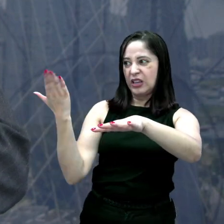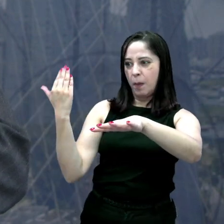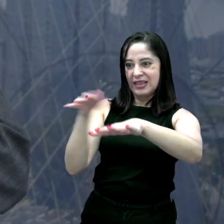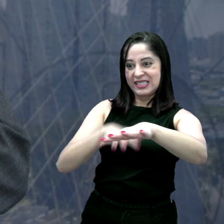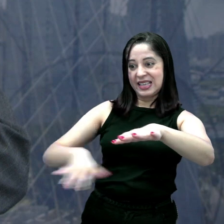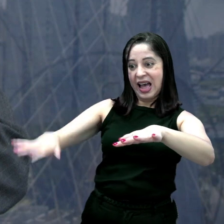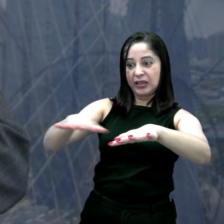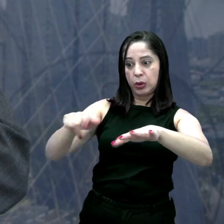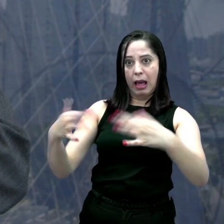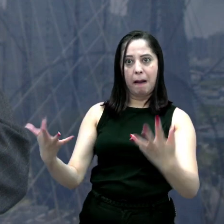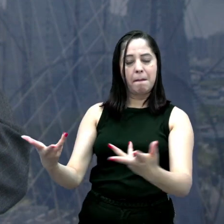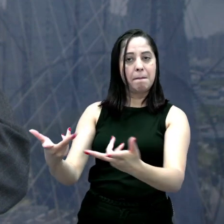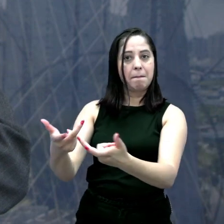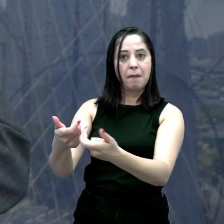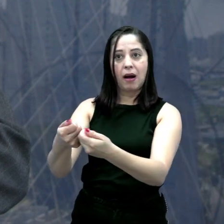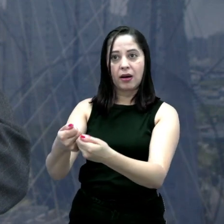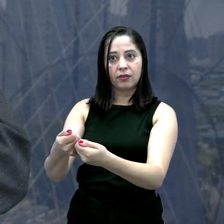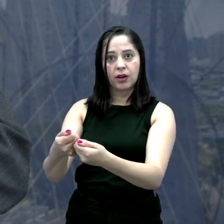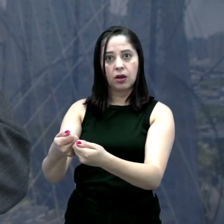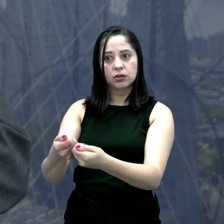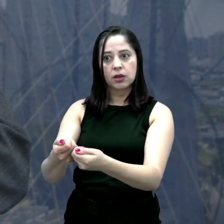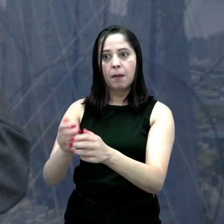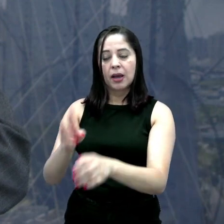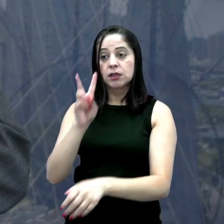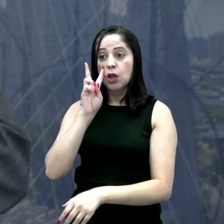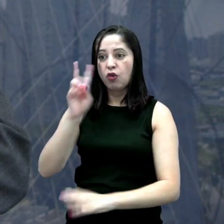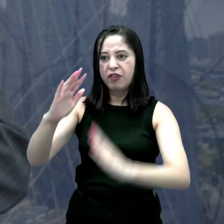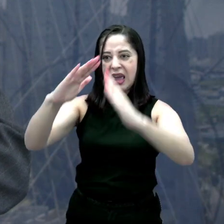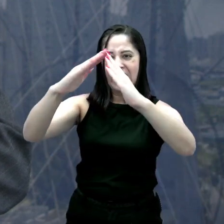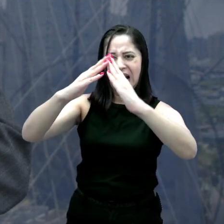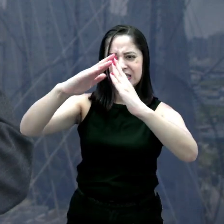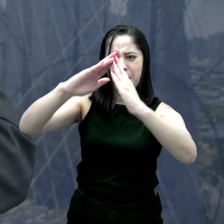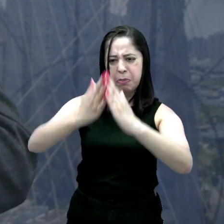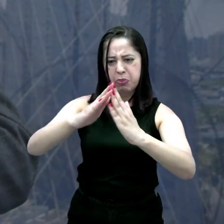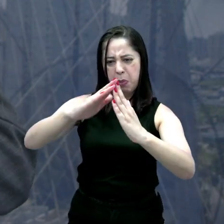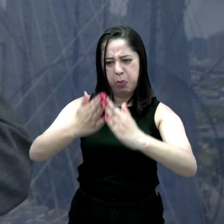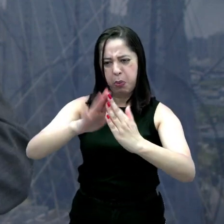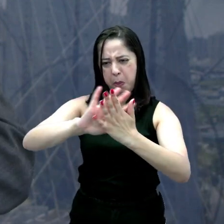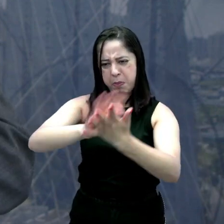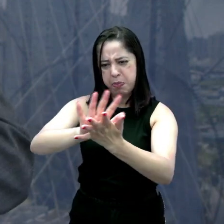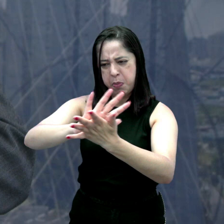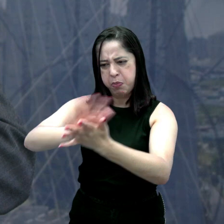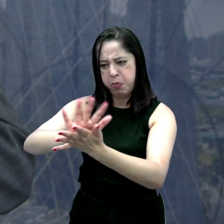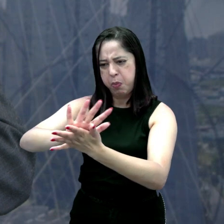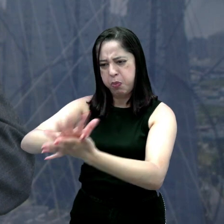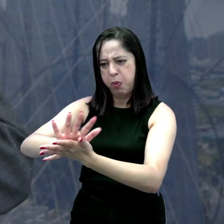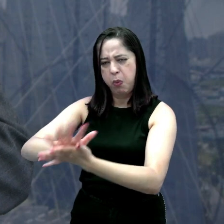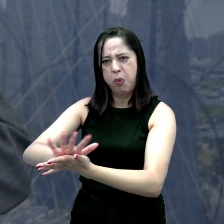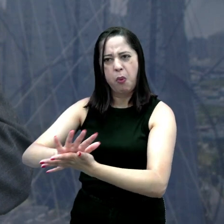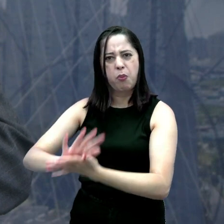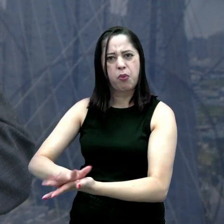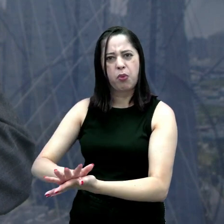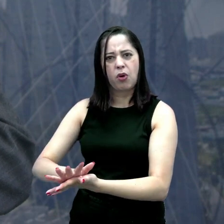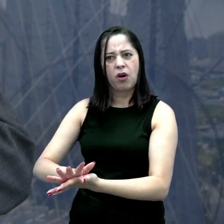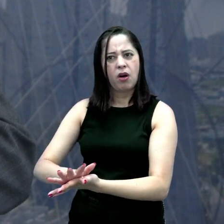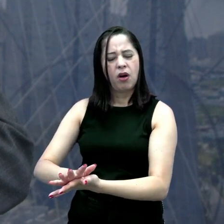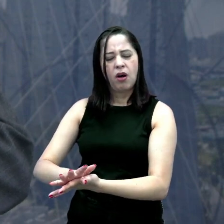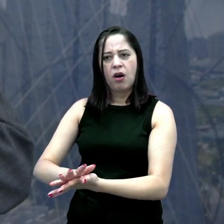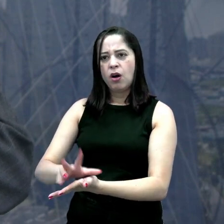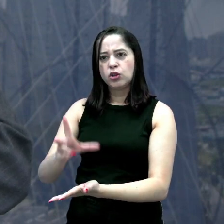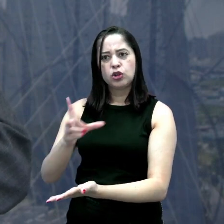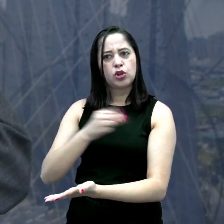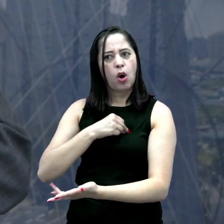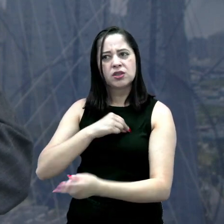gente viu cenas de guerra ali, né, de tragédia ambiental mesmo, de bote tirando idoso, e é uma coisa, um